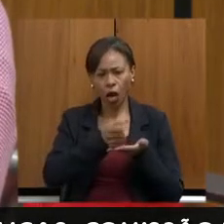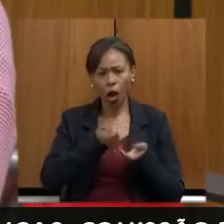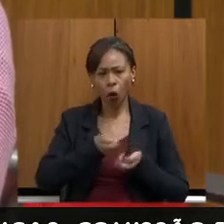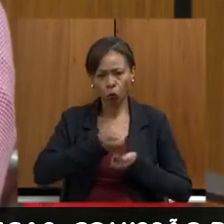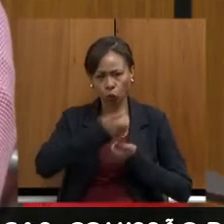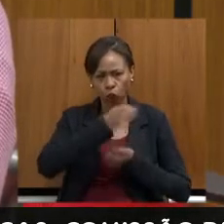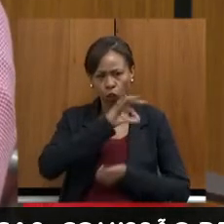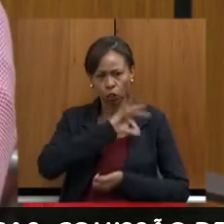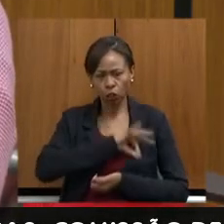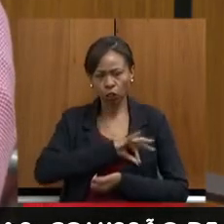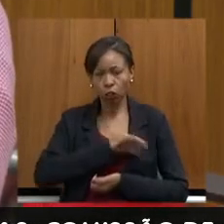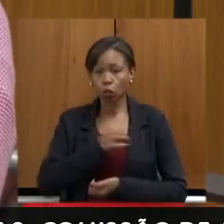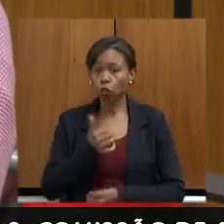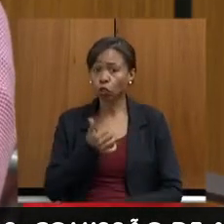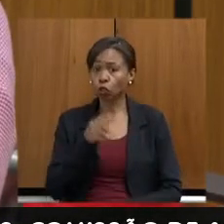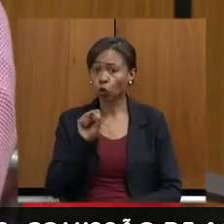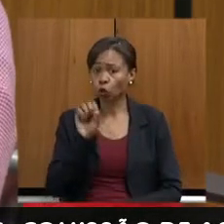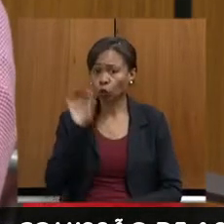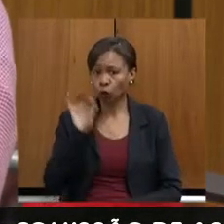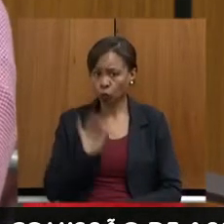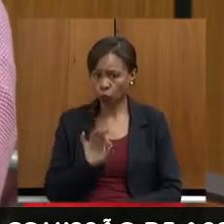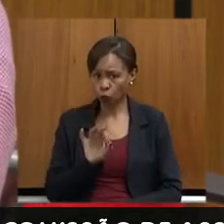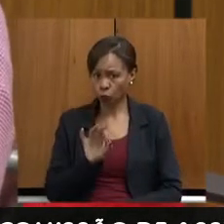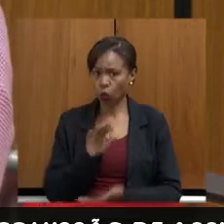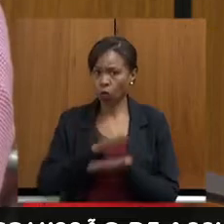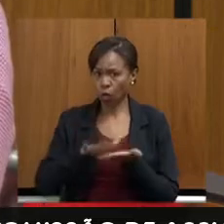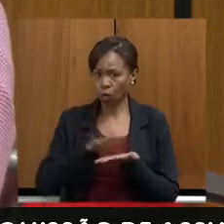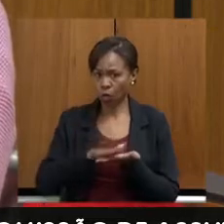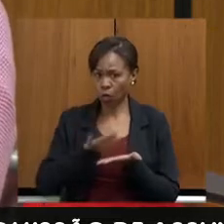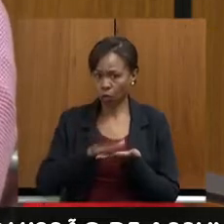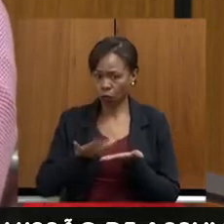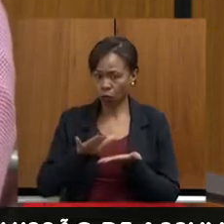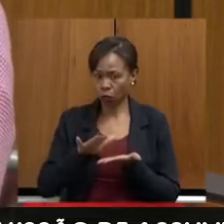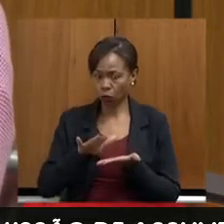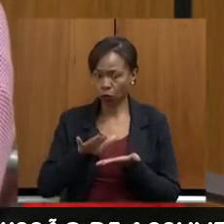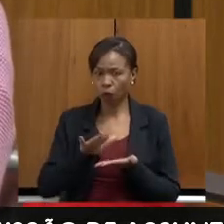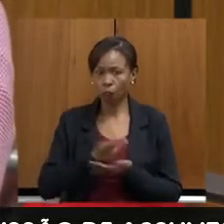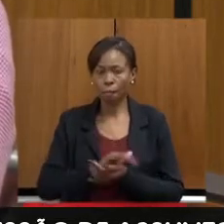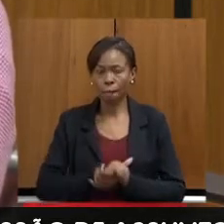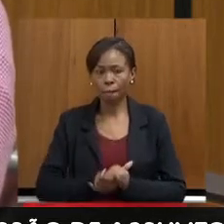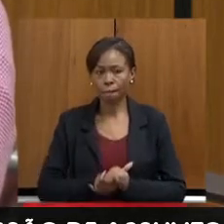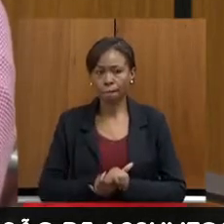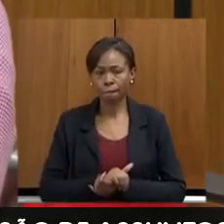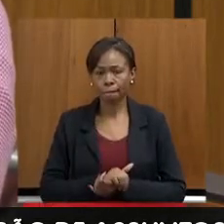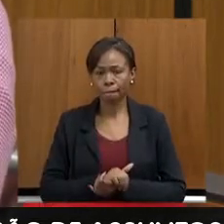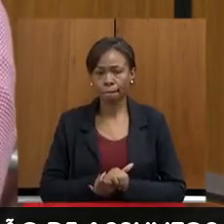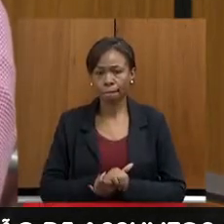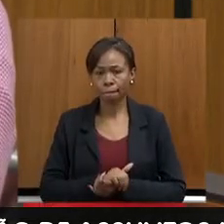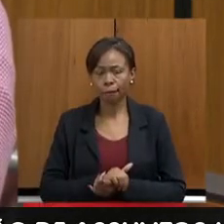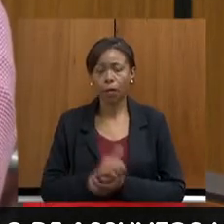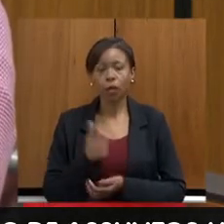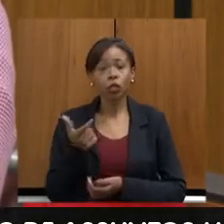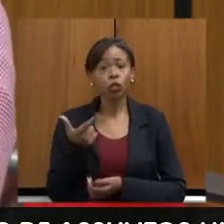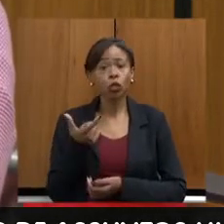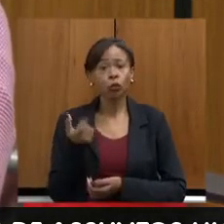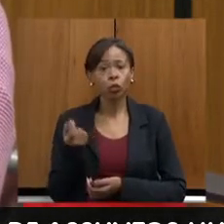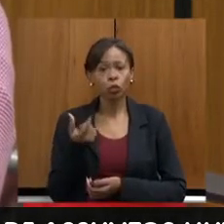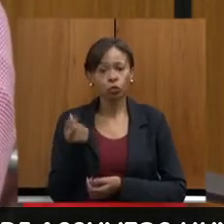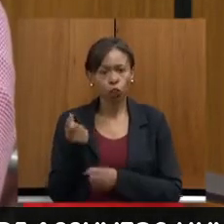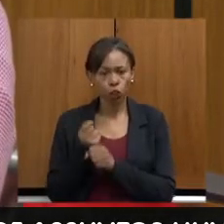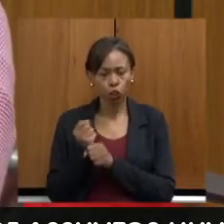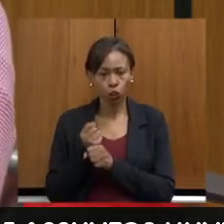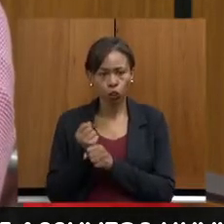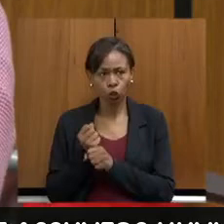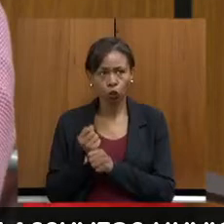do total da despesa executada é despesa liquidada desculpa em 2020